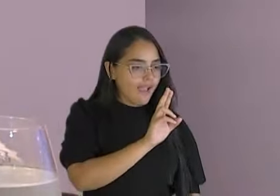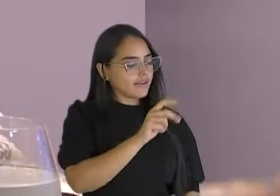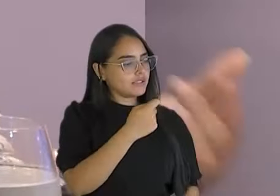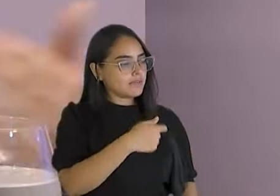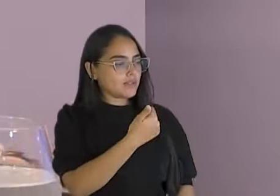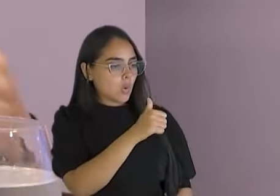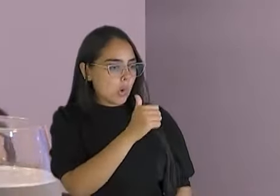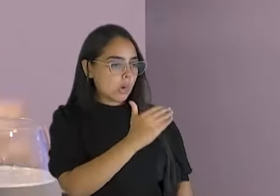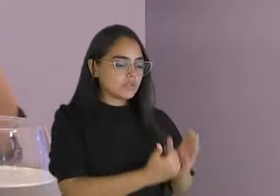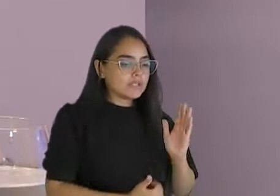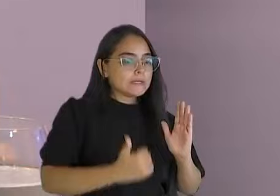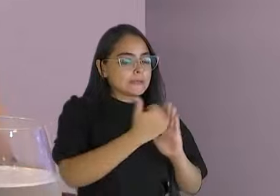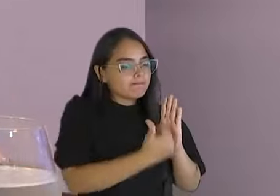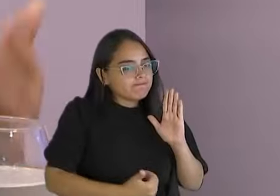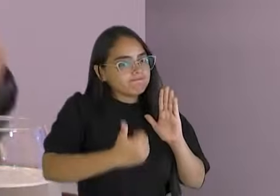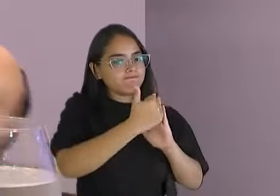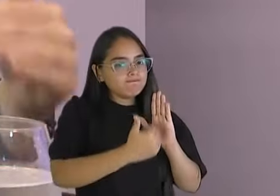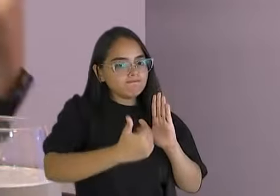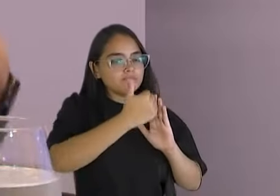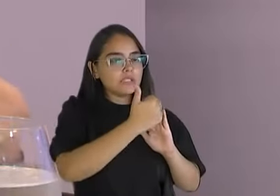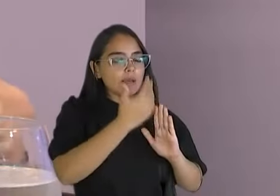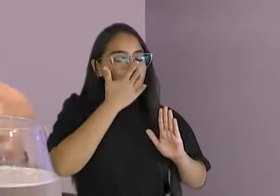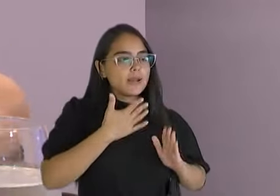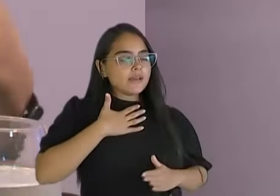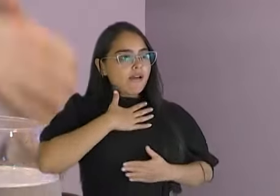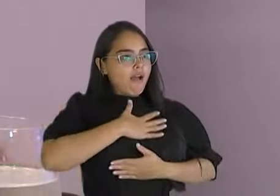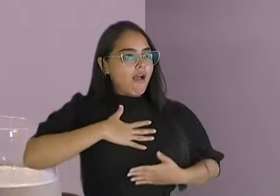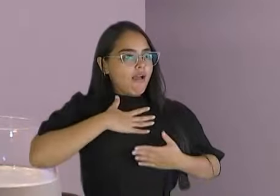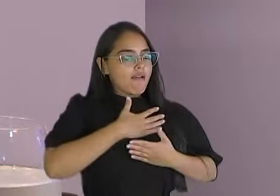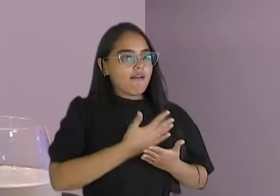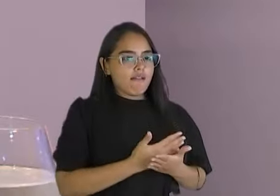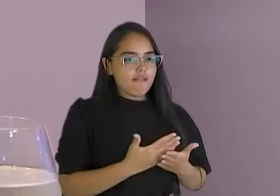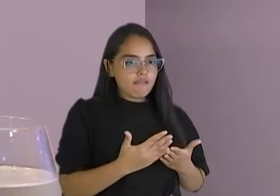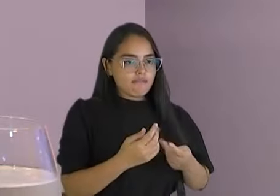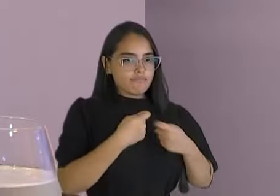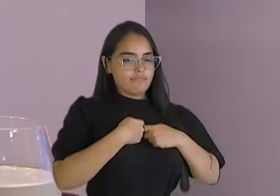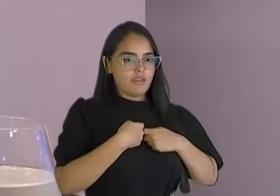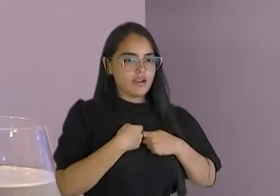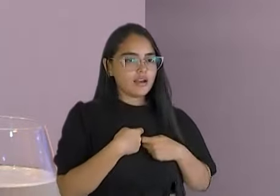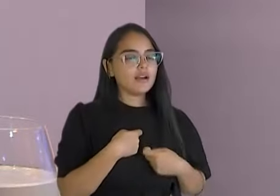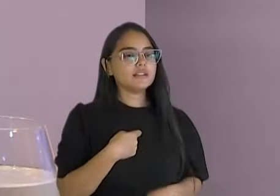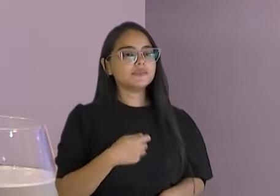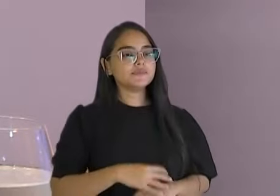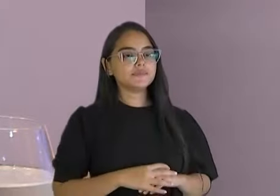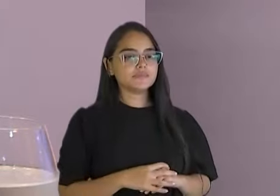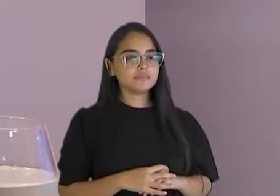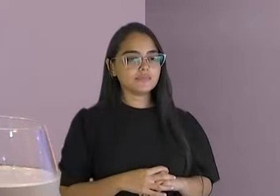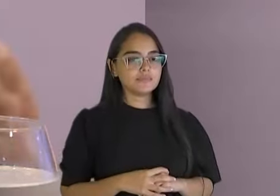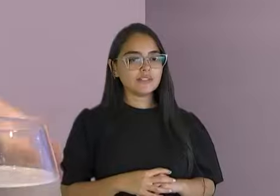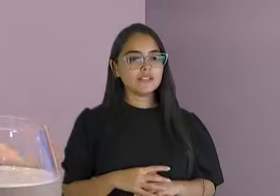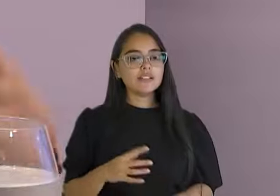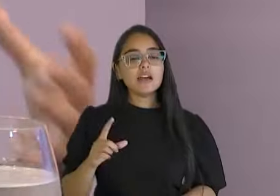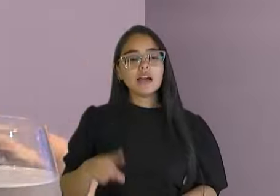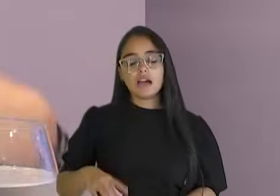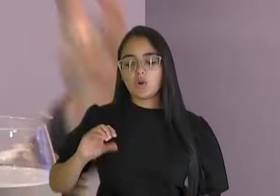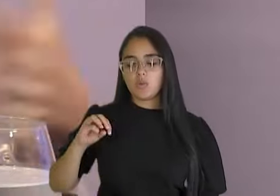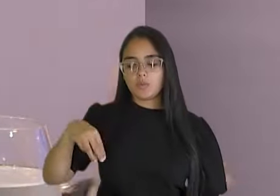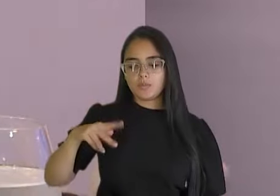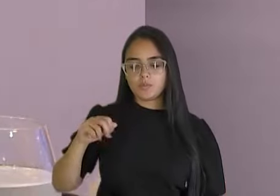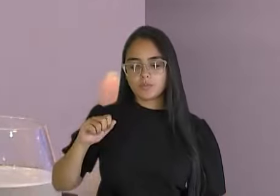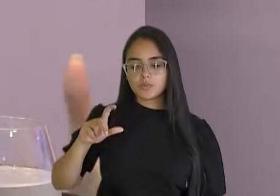botar 11. Sempre buscando essa sensação de prazer inicial. Então, essa é a que a gente chama de tolerância. Aí, a compulsão é esse sentimento